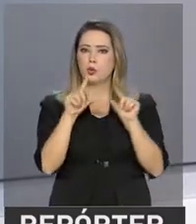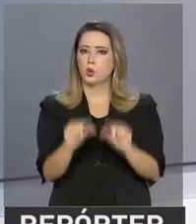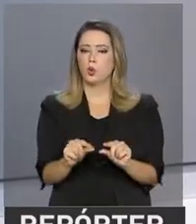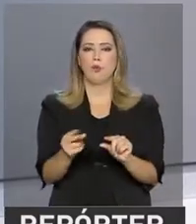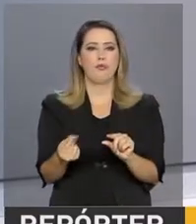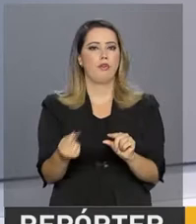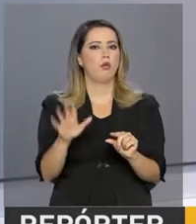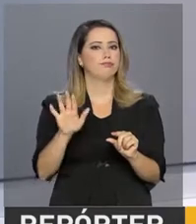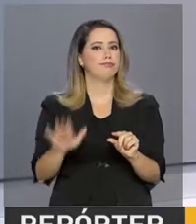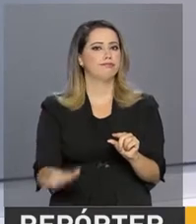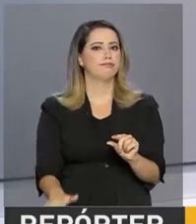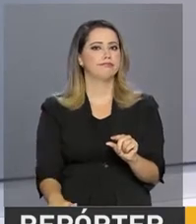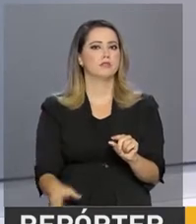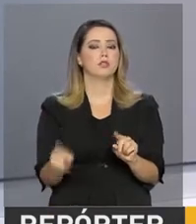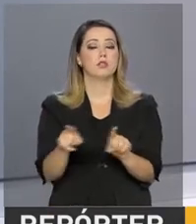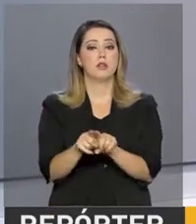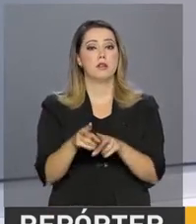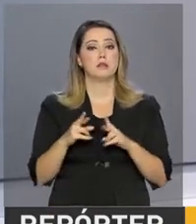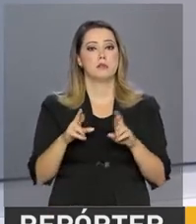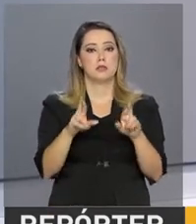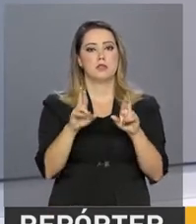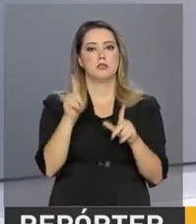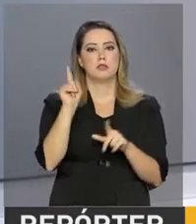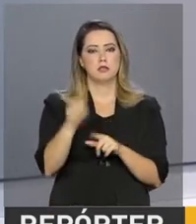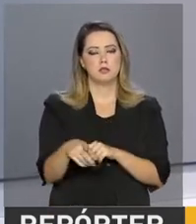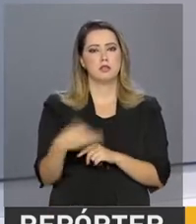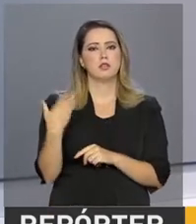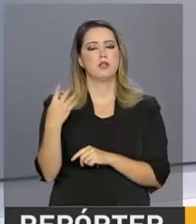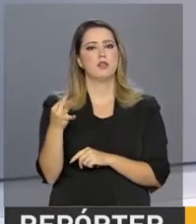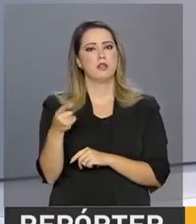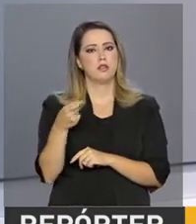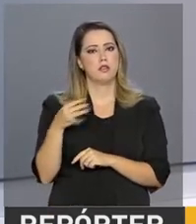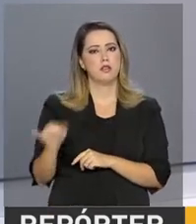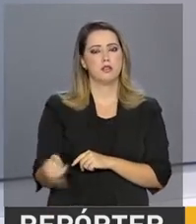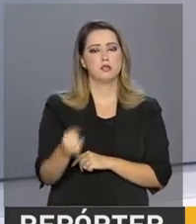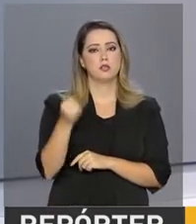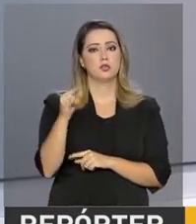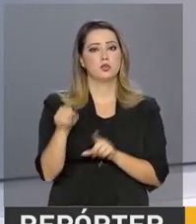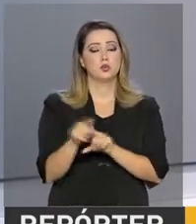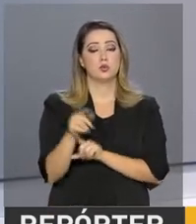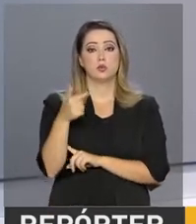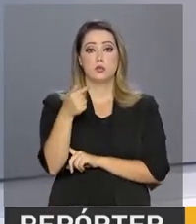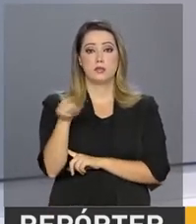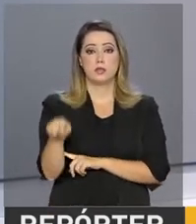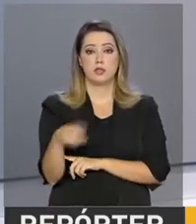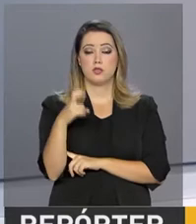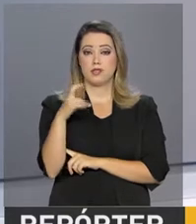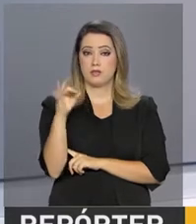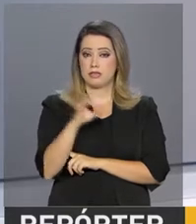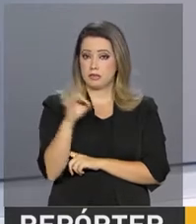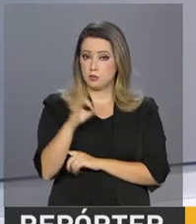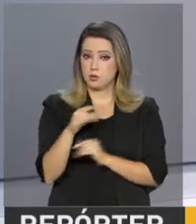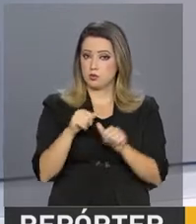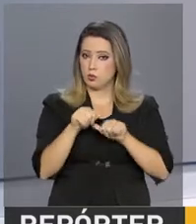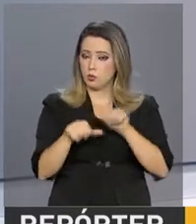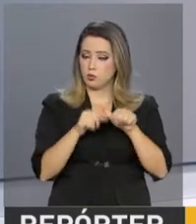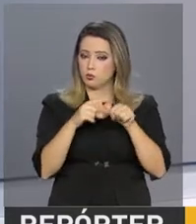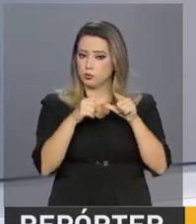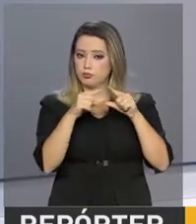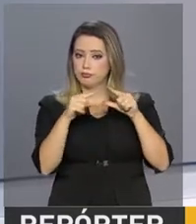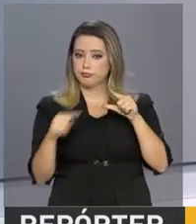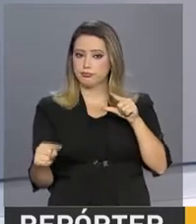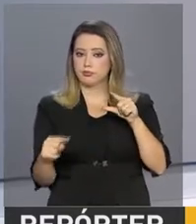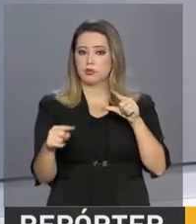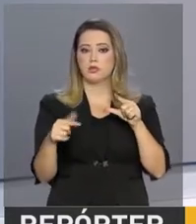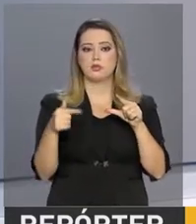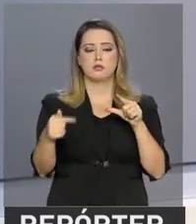a expectativa do mercado financeiro é que a taxa básica seja reduzida de 7,5 por cento para 7 por cento